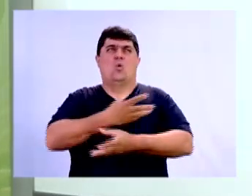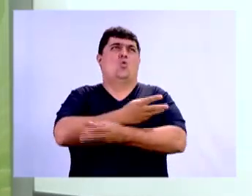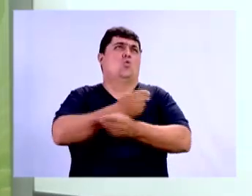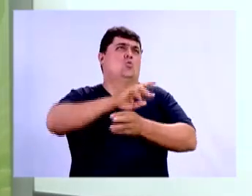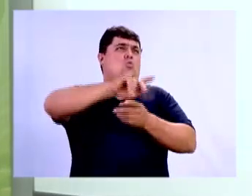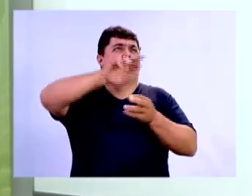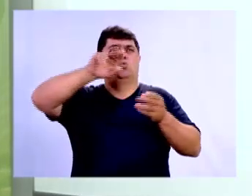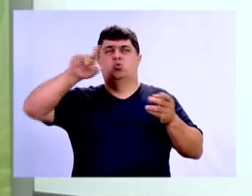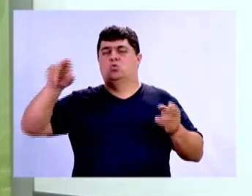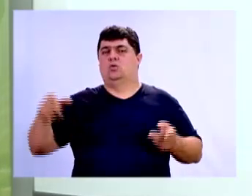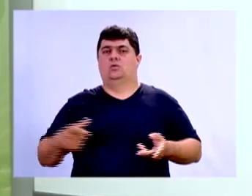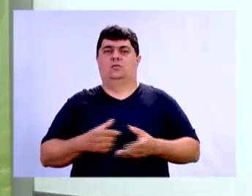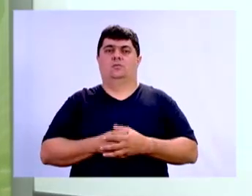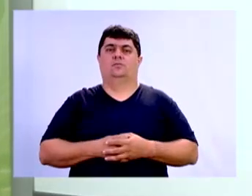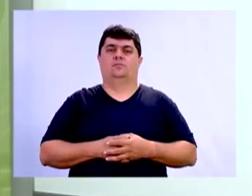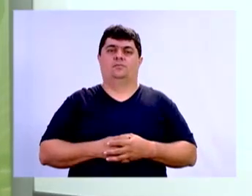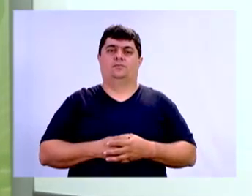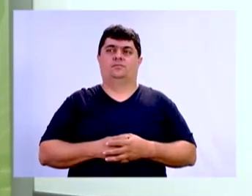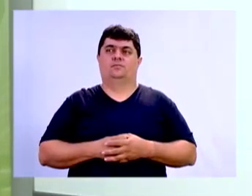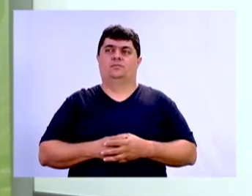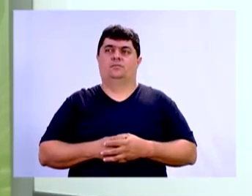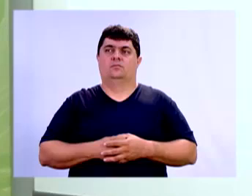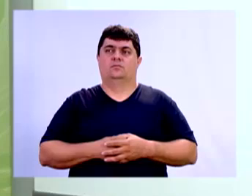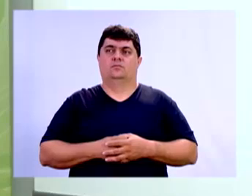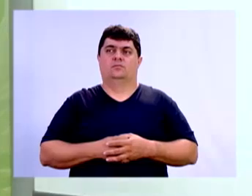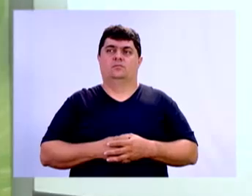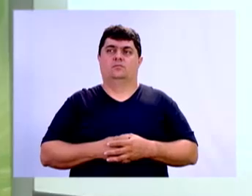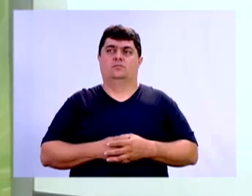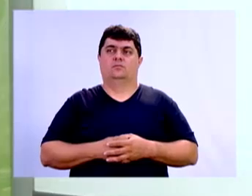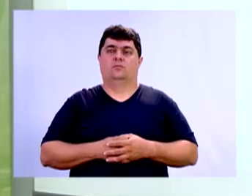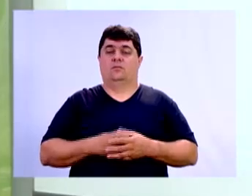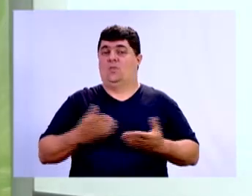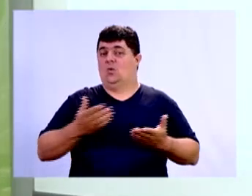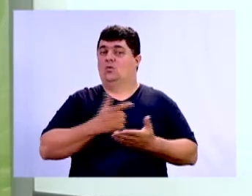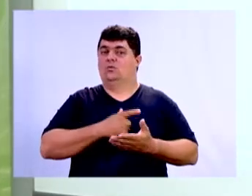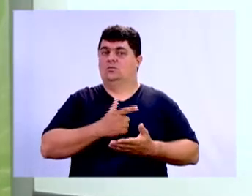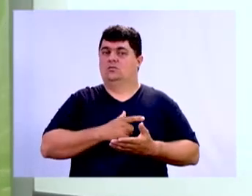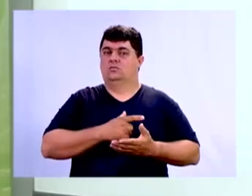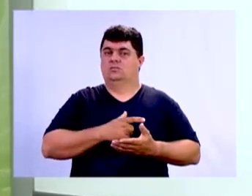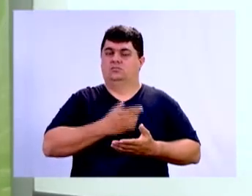milhões de objetos, né? A gente tem, hoje estava conversando